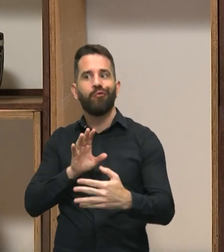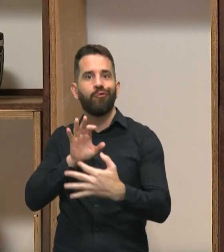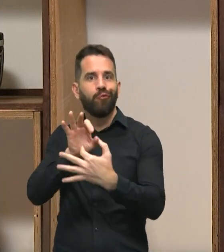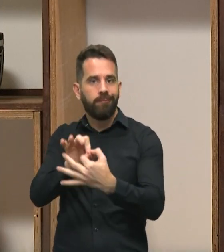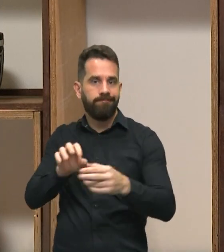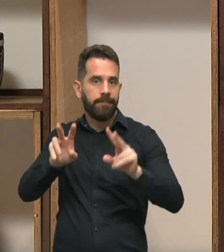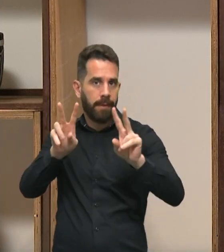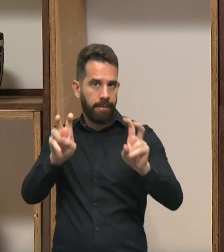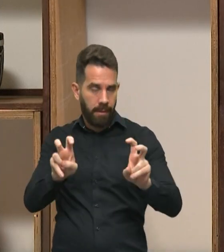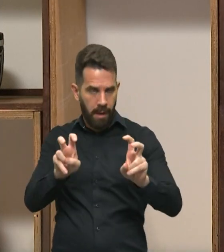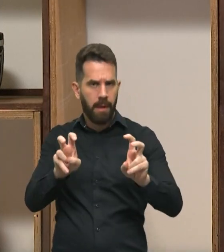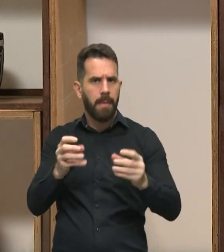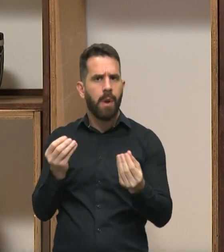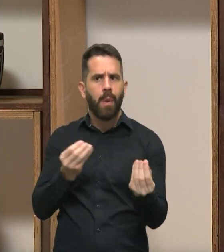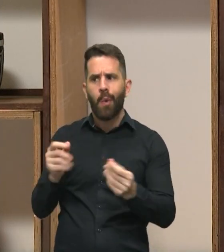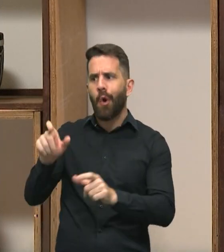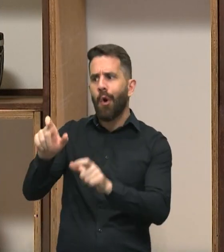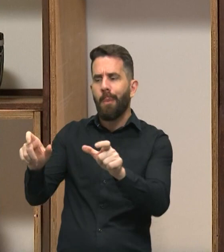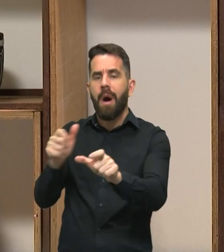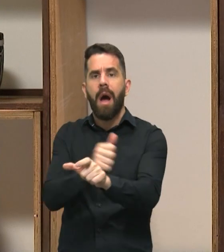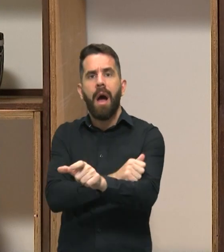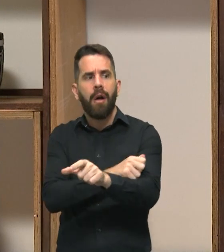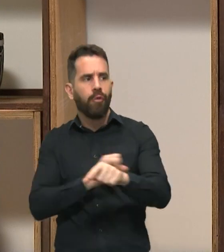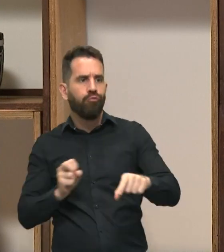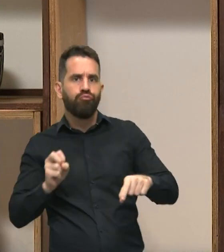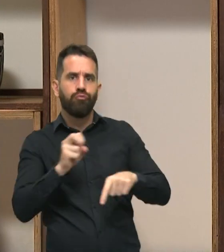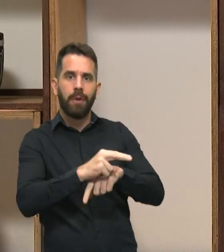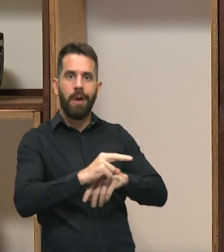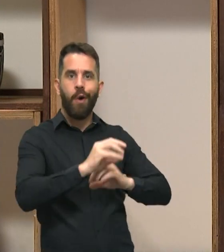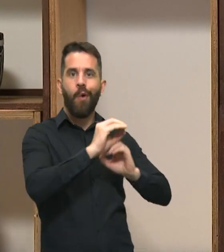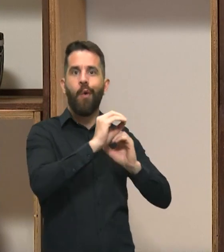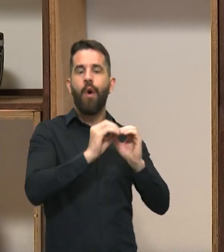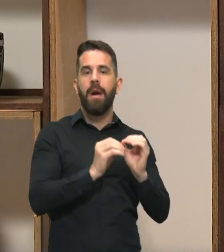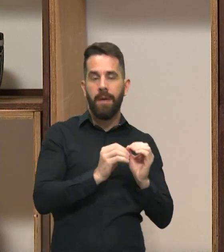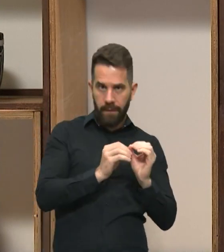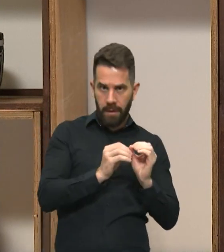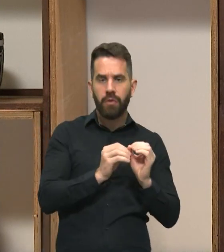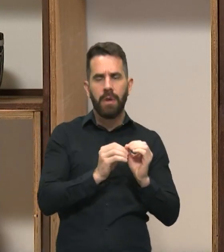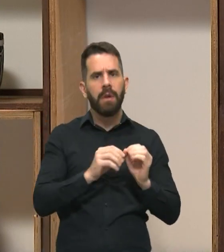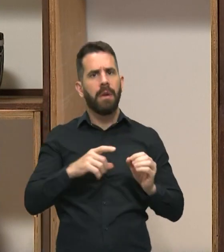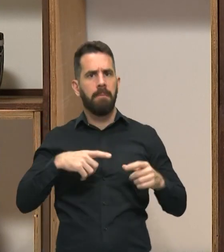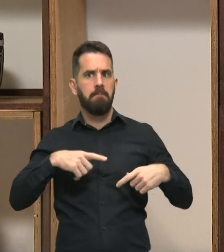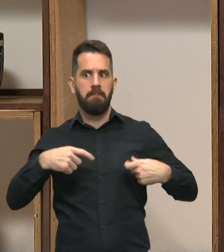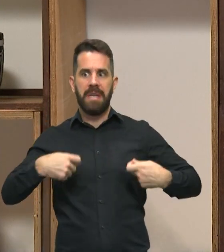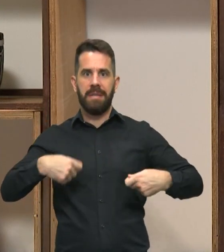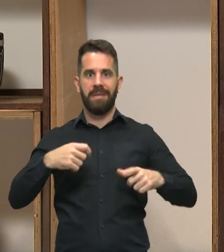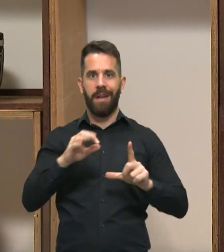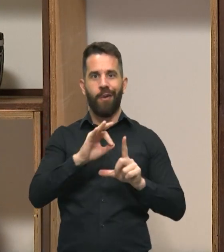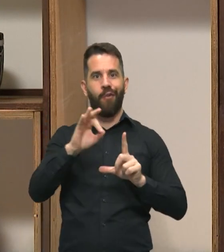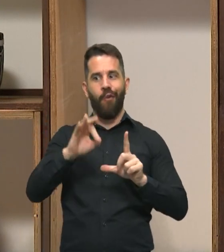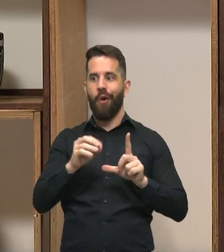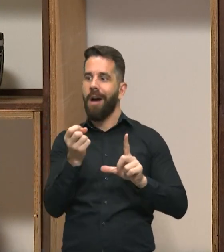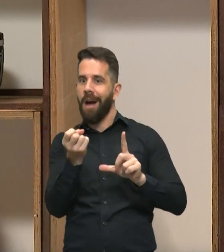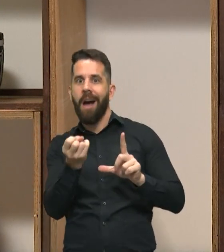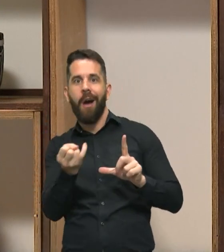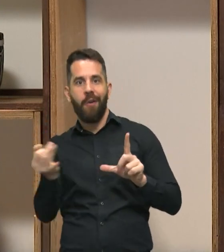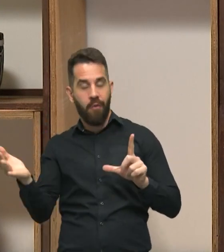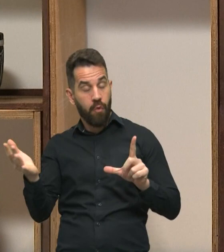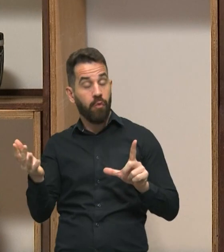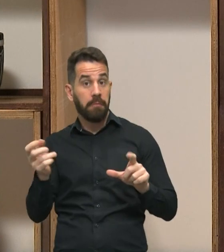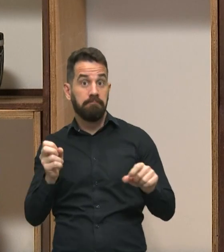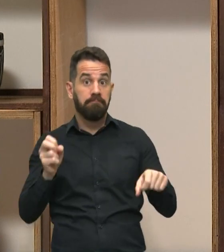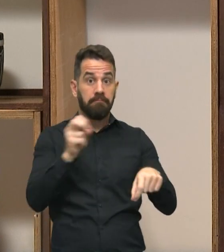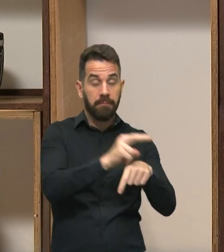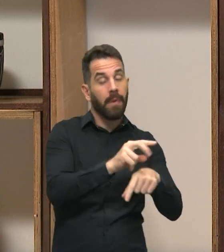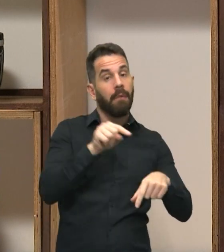né, desses novos alunos que chegam à Universidade Federal de Goiás, que precisam do sistema de cotas para essa inserção. Então nós